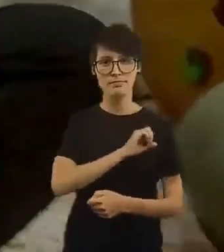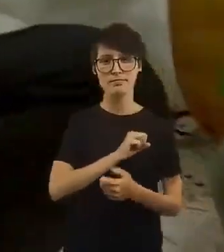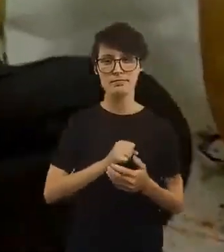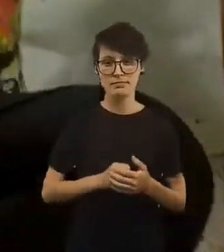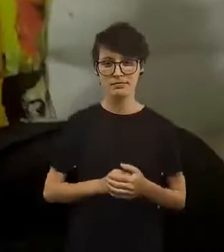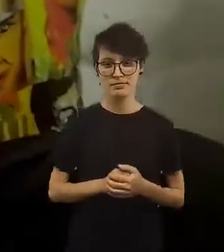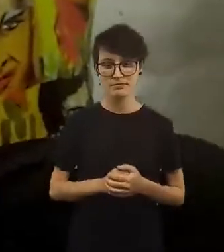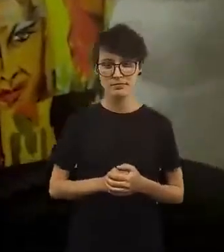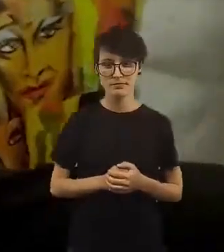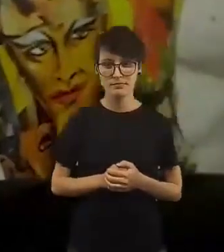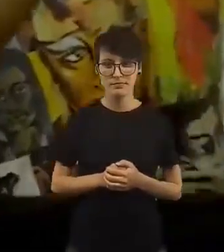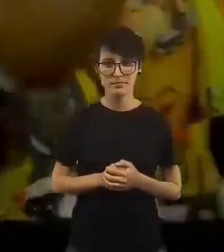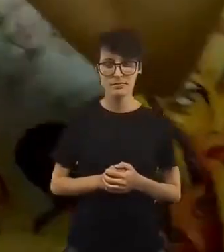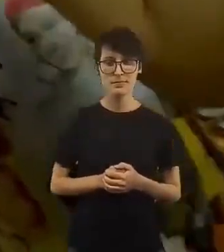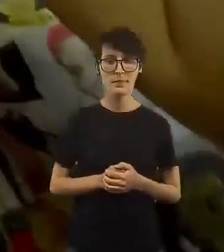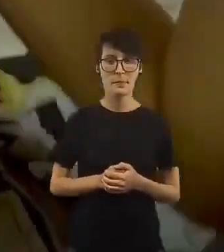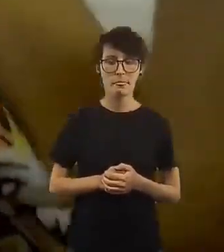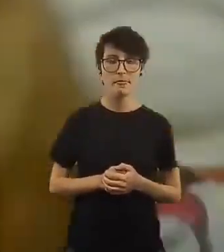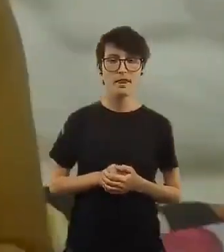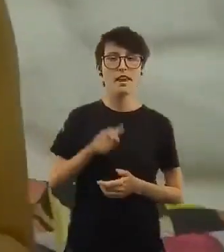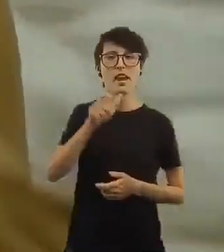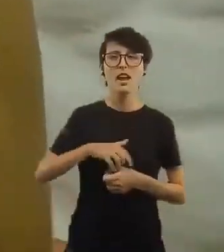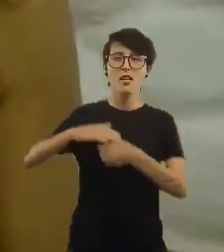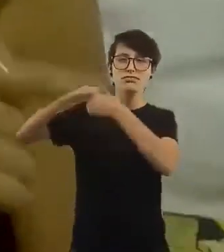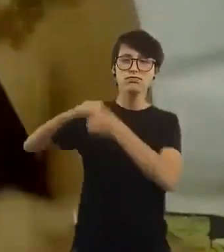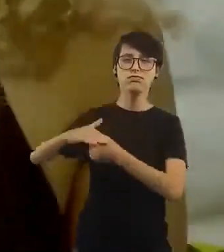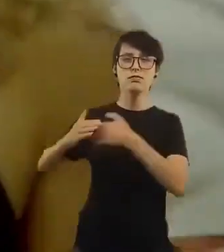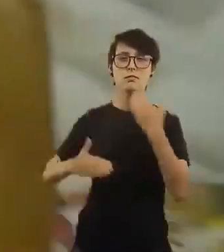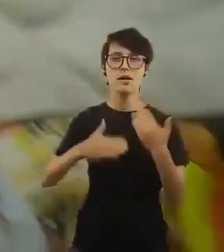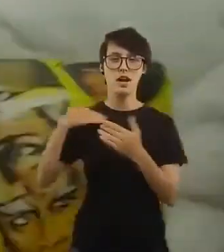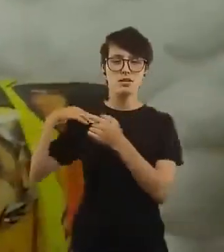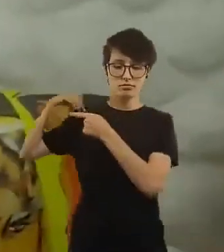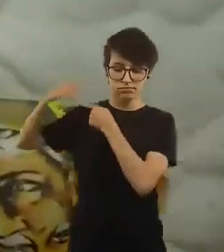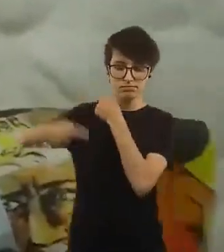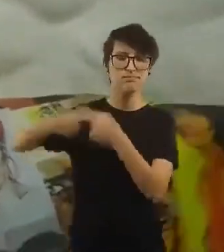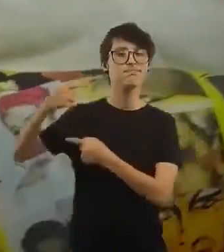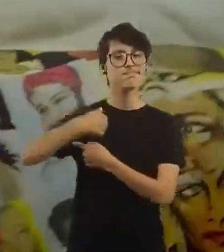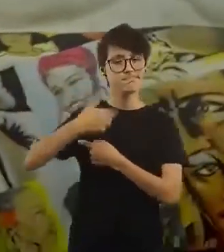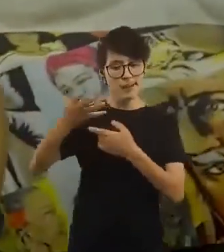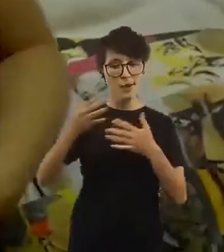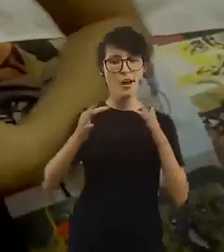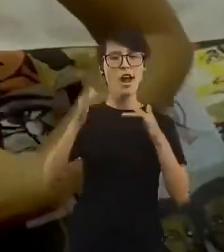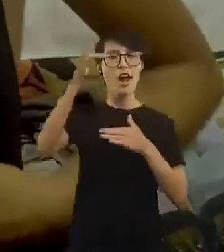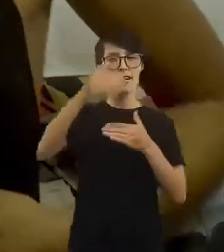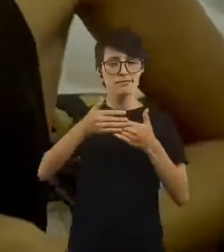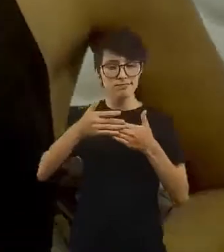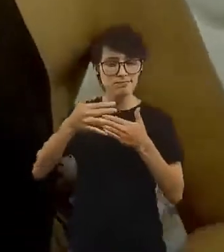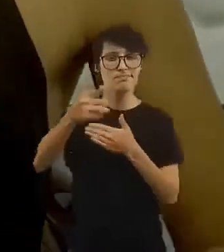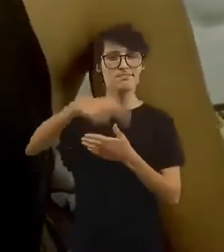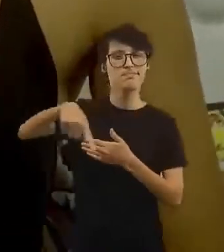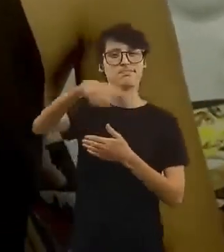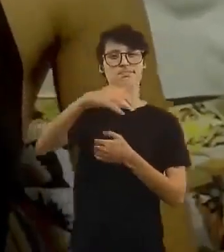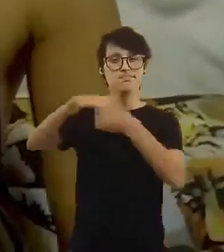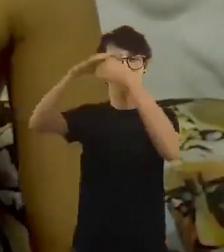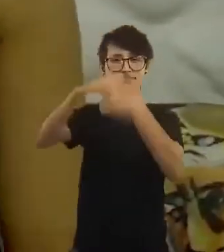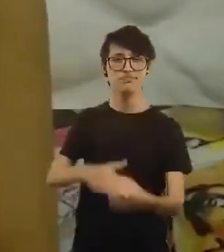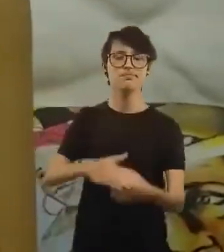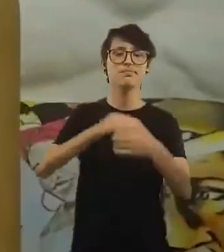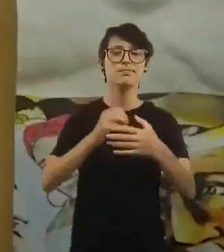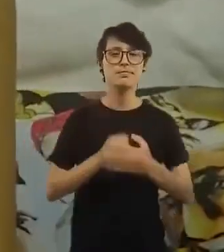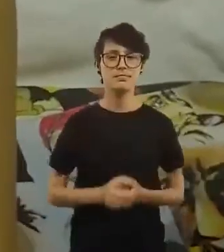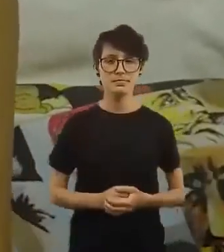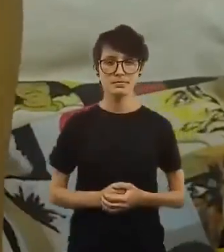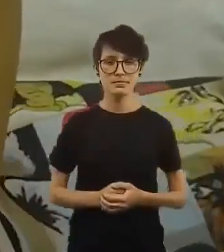Quem matou meu ancestral? Tem um plano muito louco para calar meu descendente.